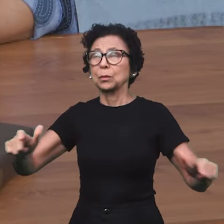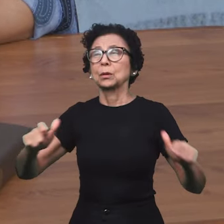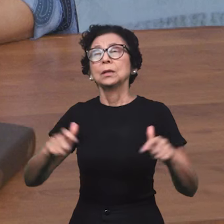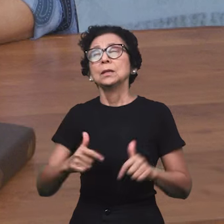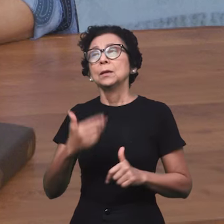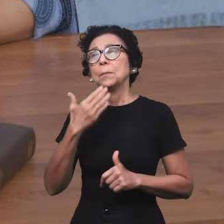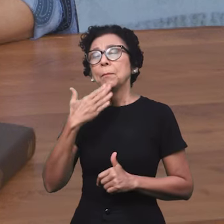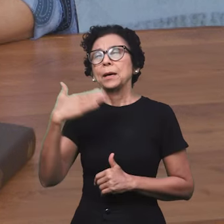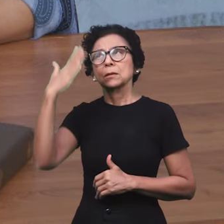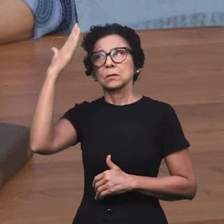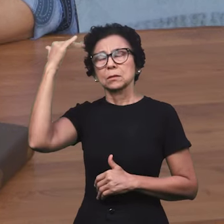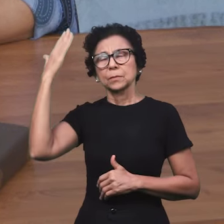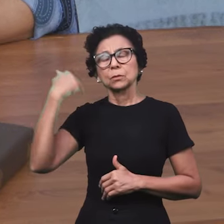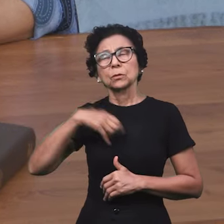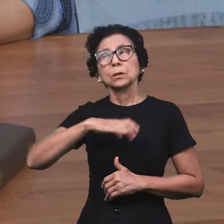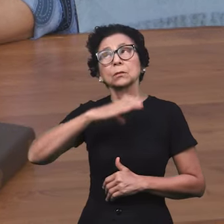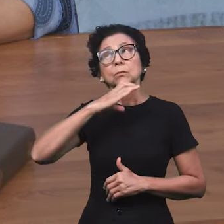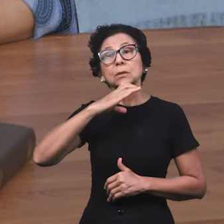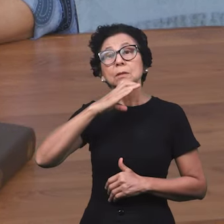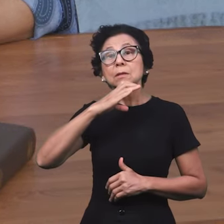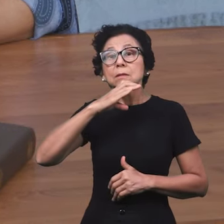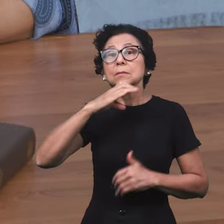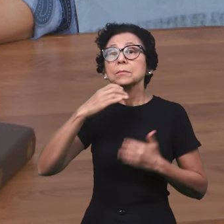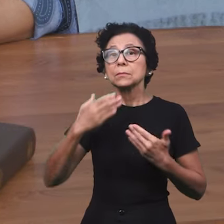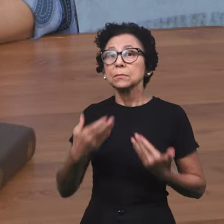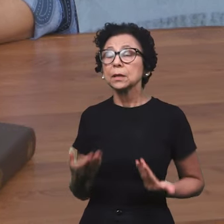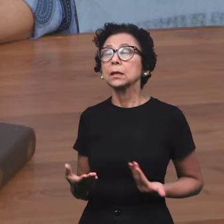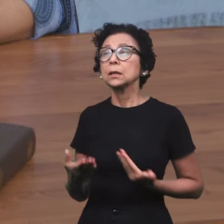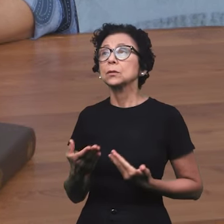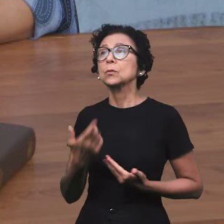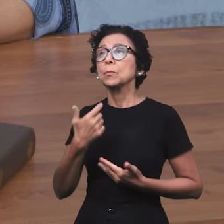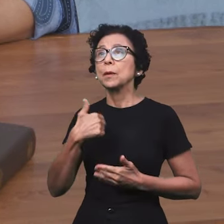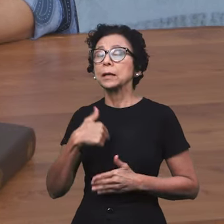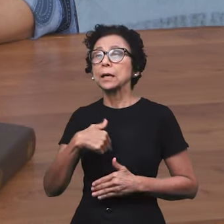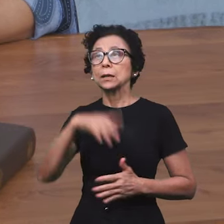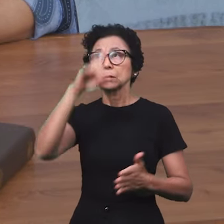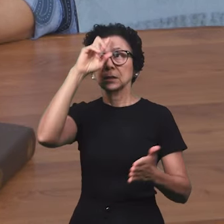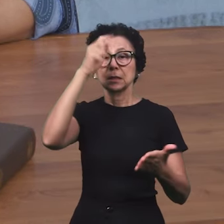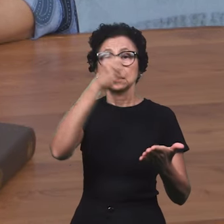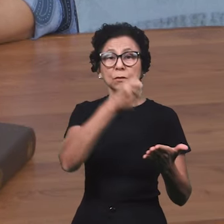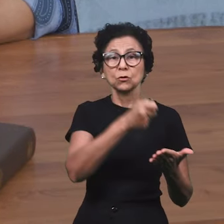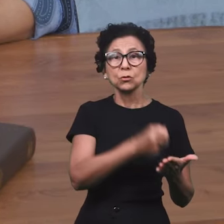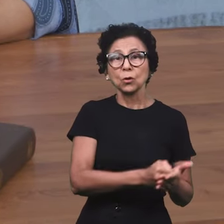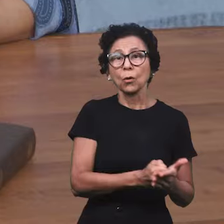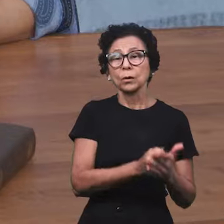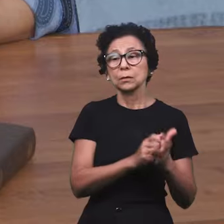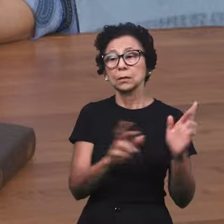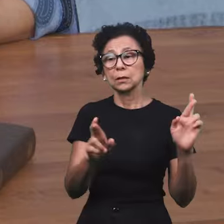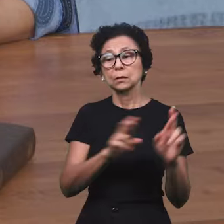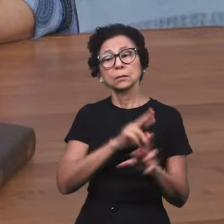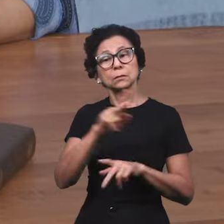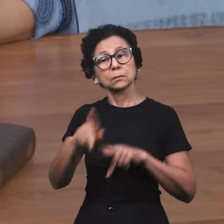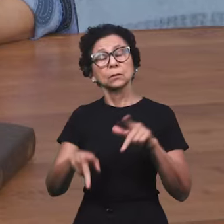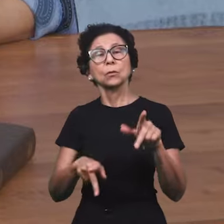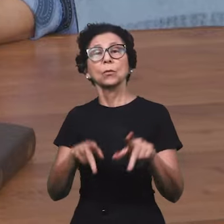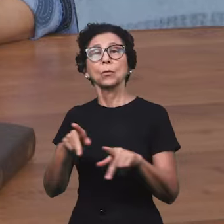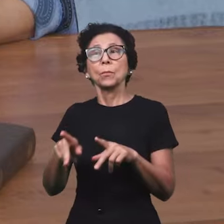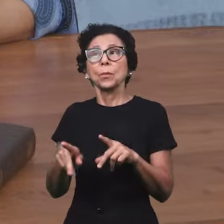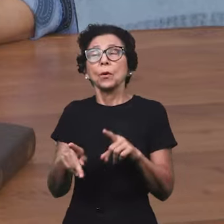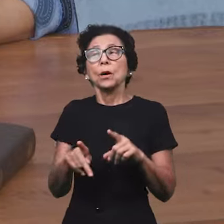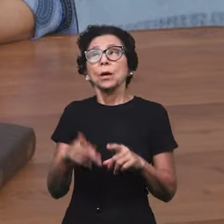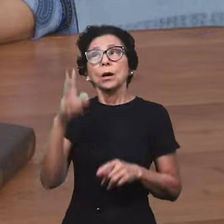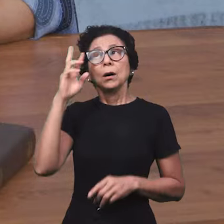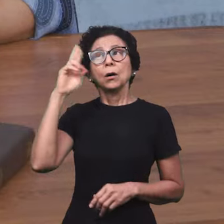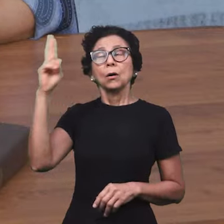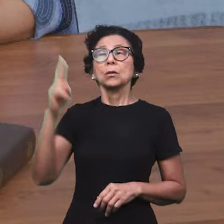e conhecimento, para que possa sair e entrar perante este povo, porque quem poderia julgar